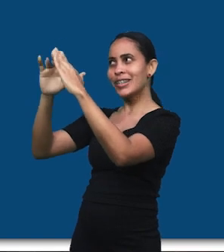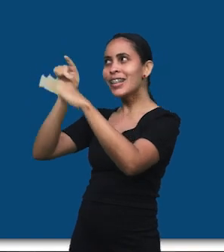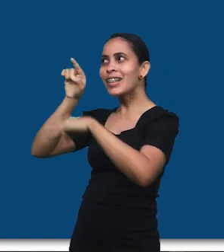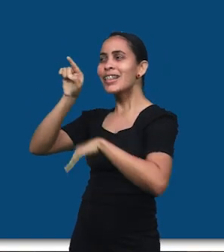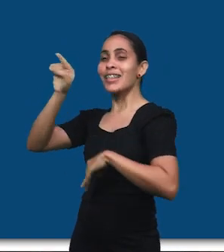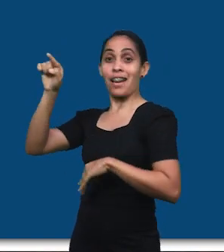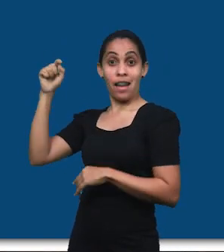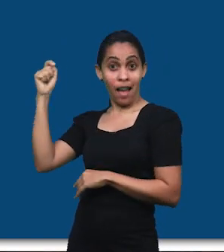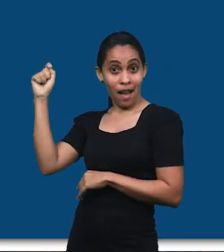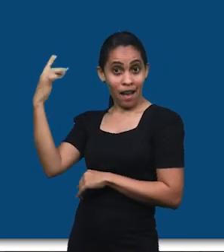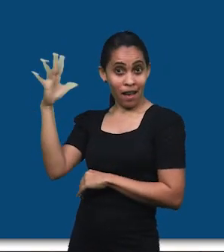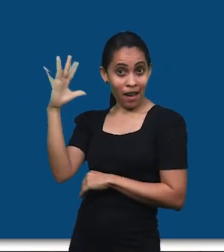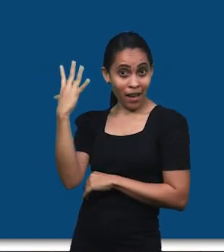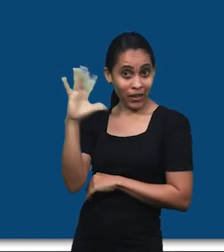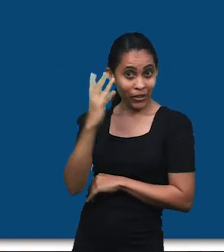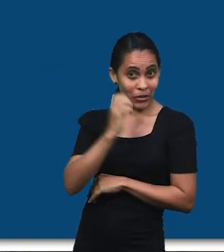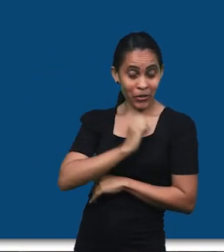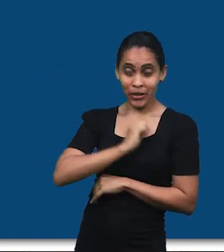transportar.